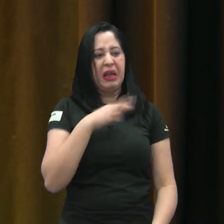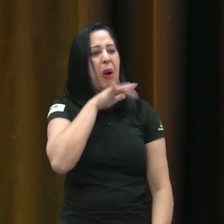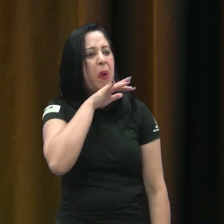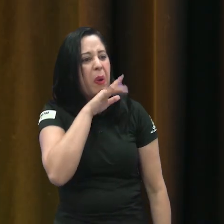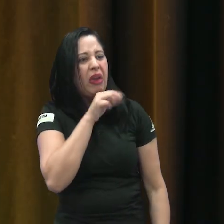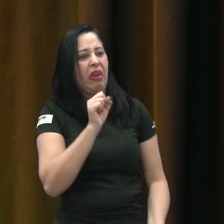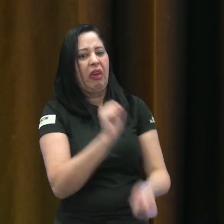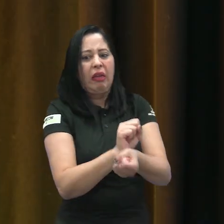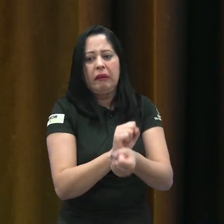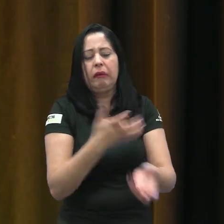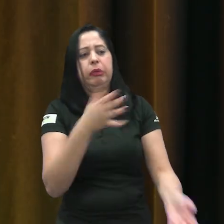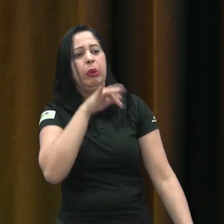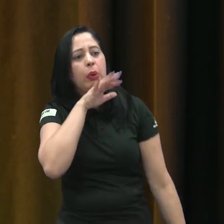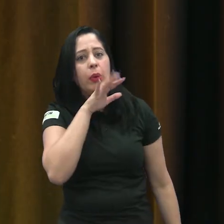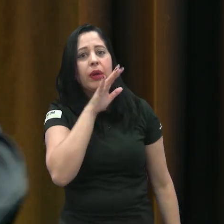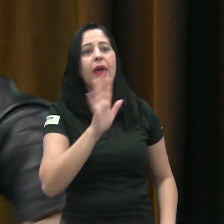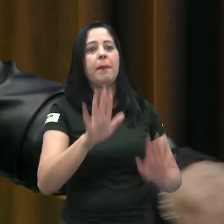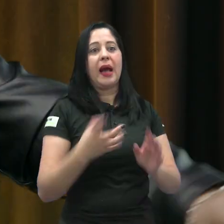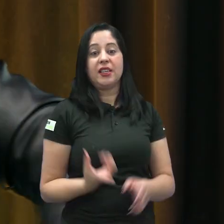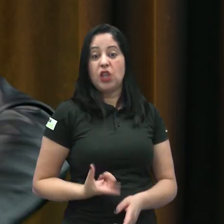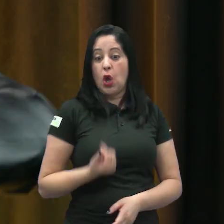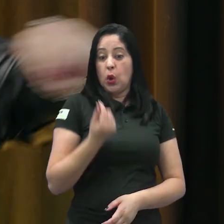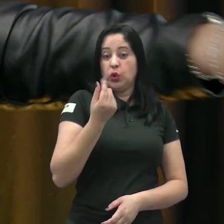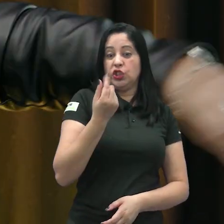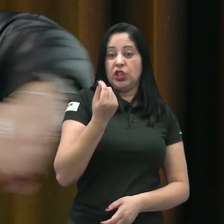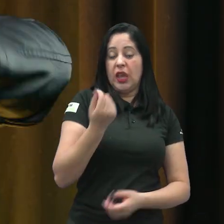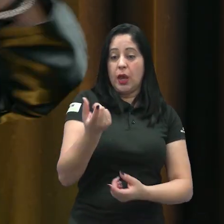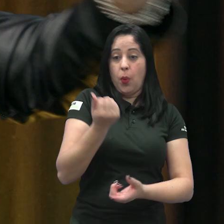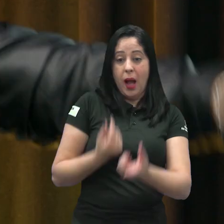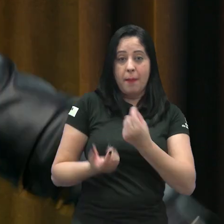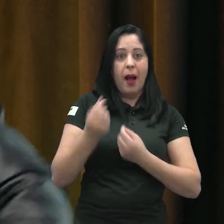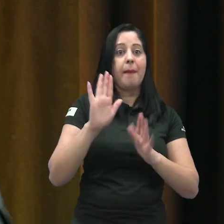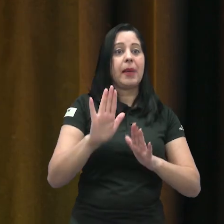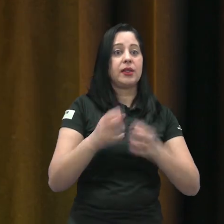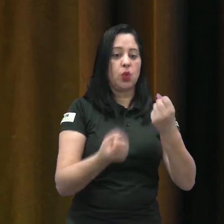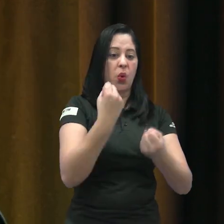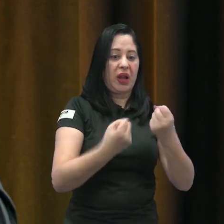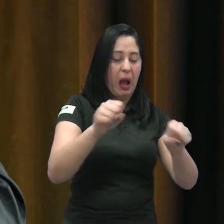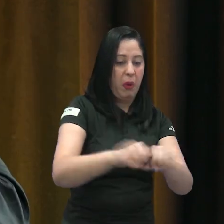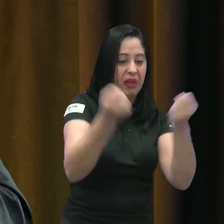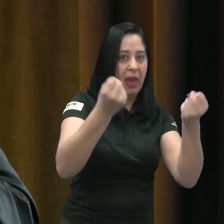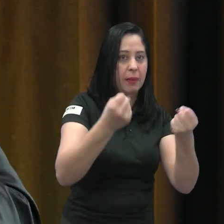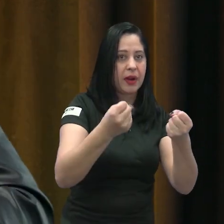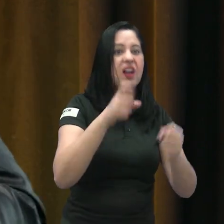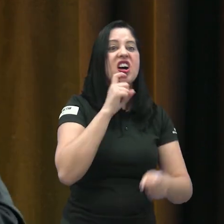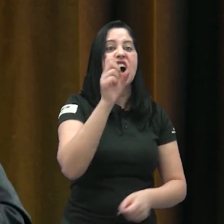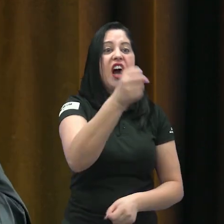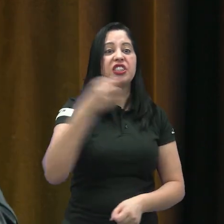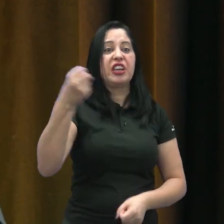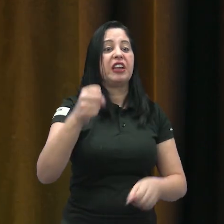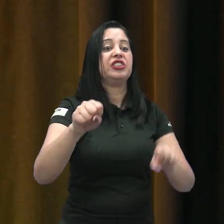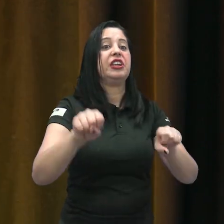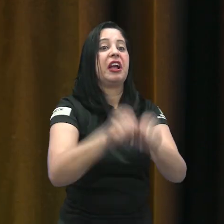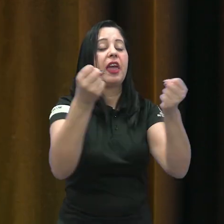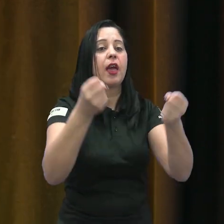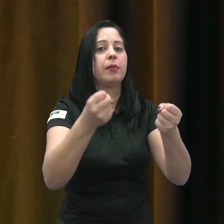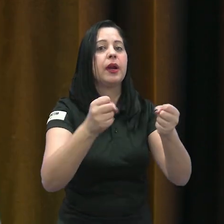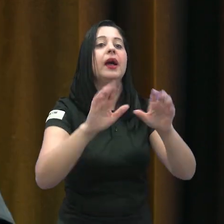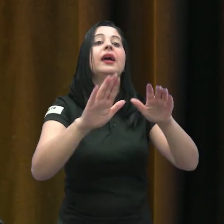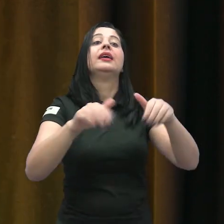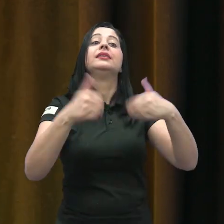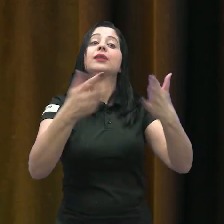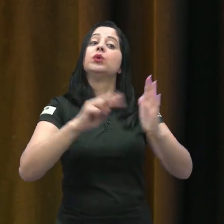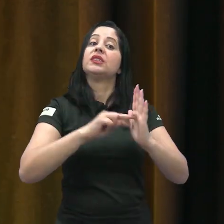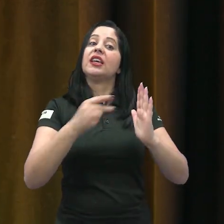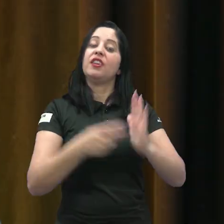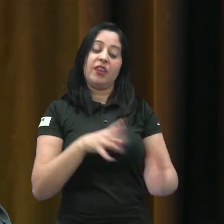tá ganhando dinheiro. O dinheiro entra e sai, quebra carro, quebra geladeira. Por quê? Sim. Porque não está vibrando na amorosidade. Então,